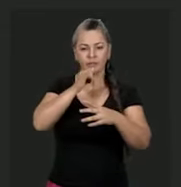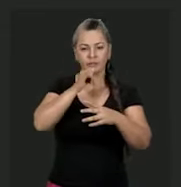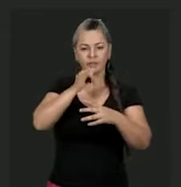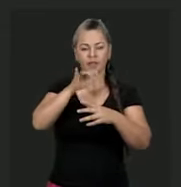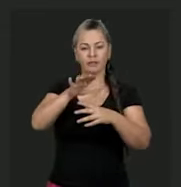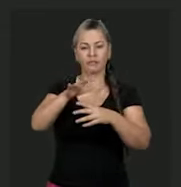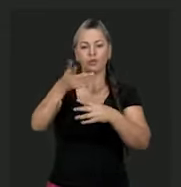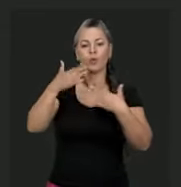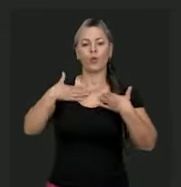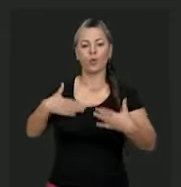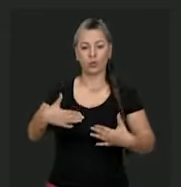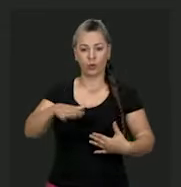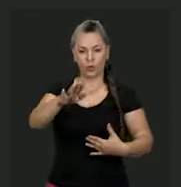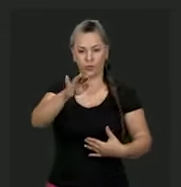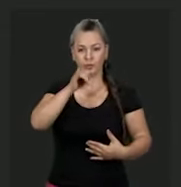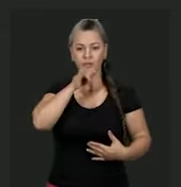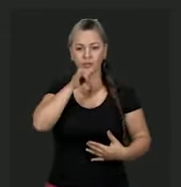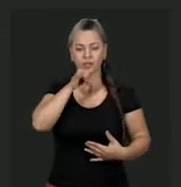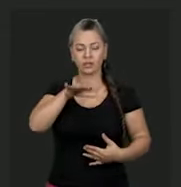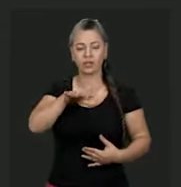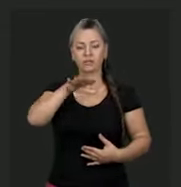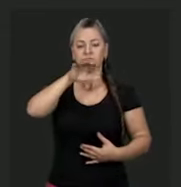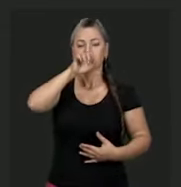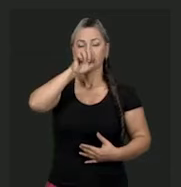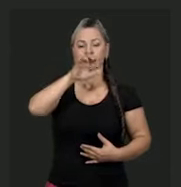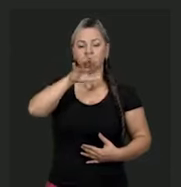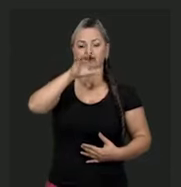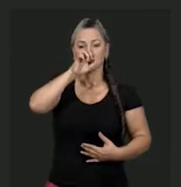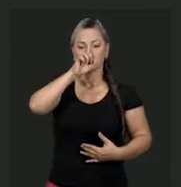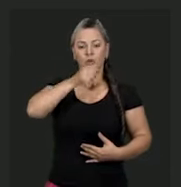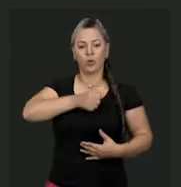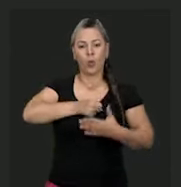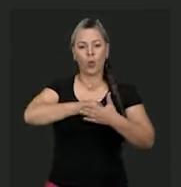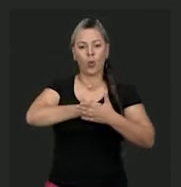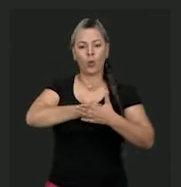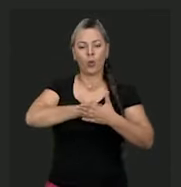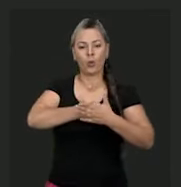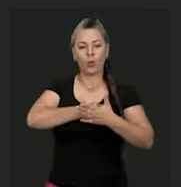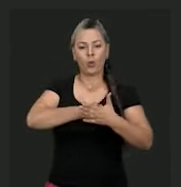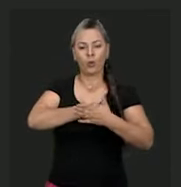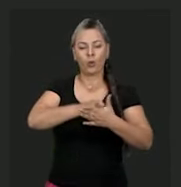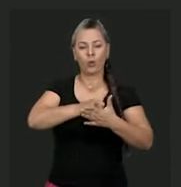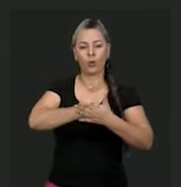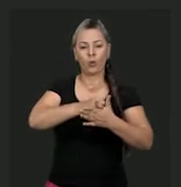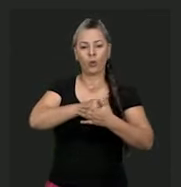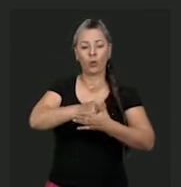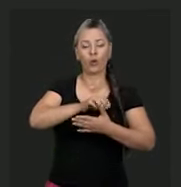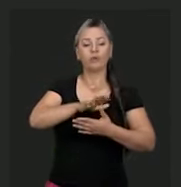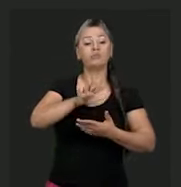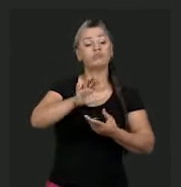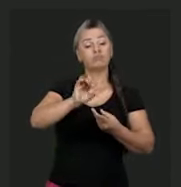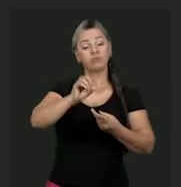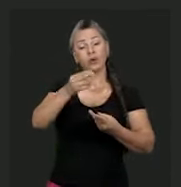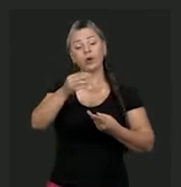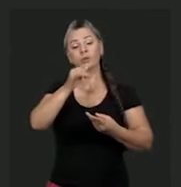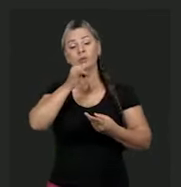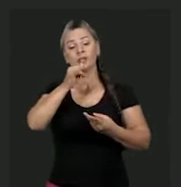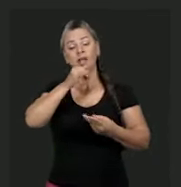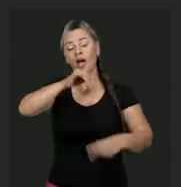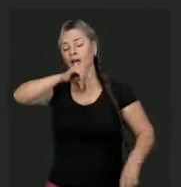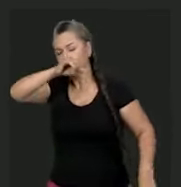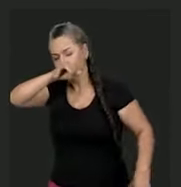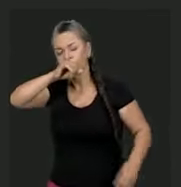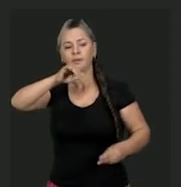os batimentos do coração, a pressão no sangue, o reflexo da tosse, do espirro, Quando a gente